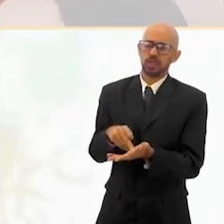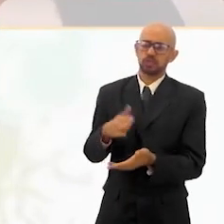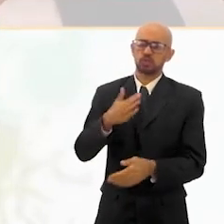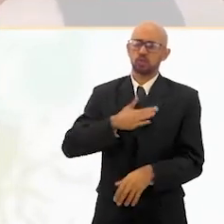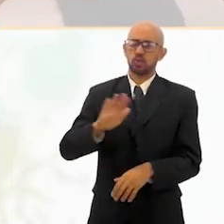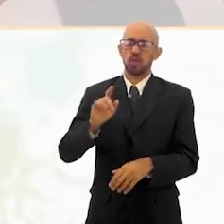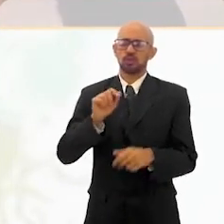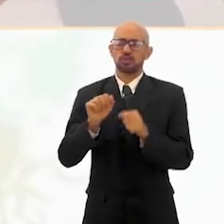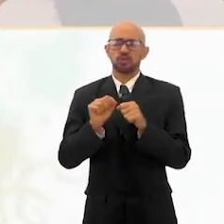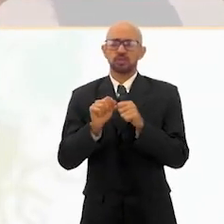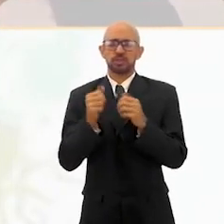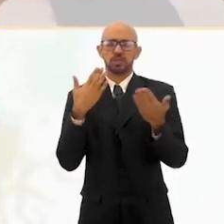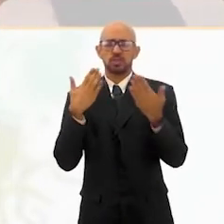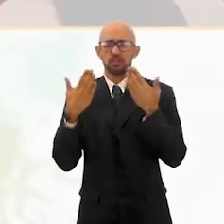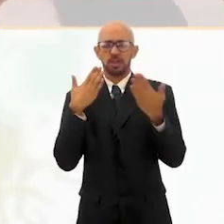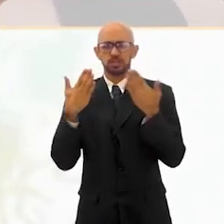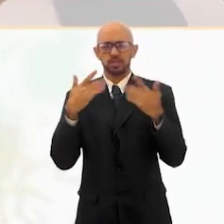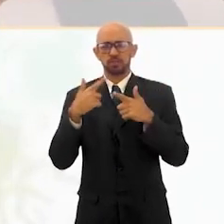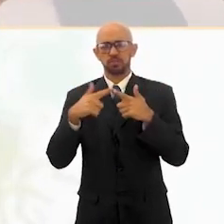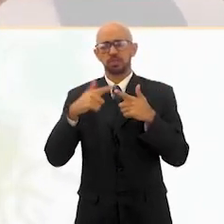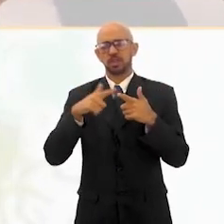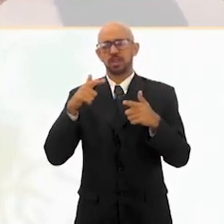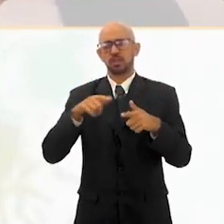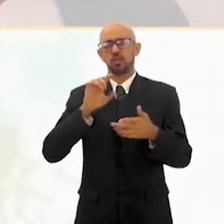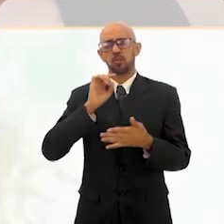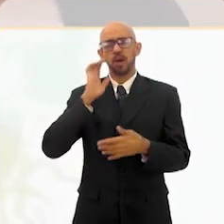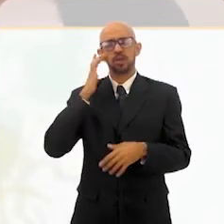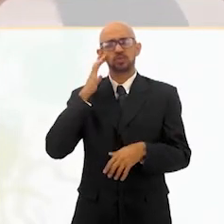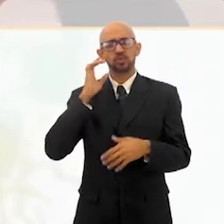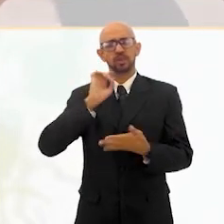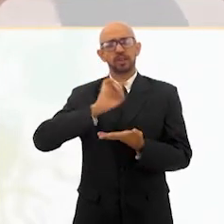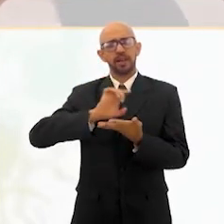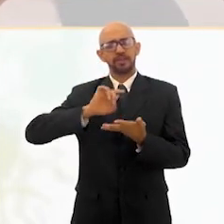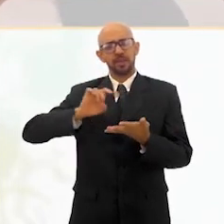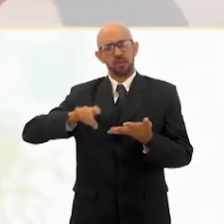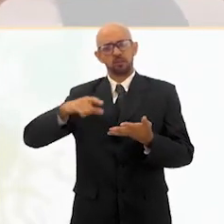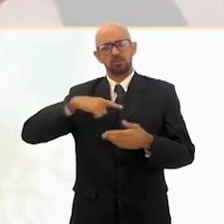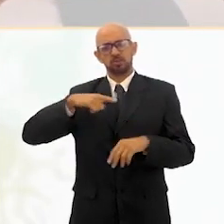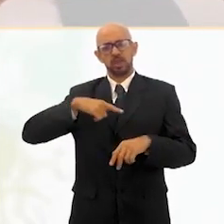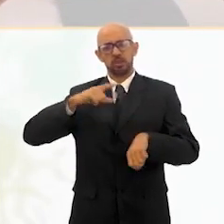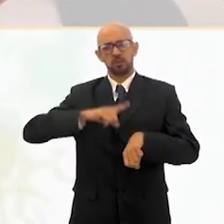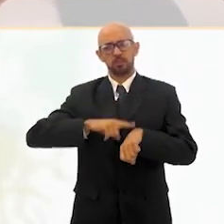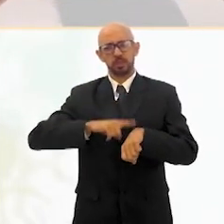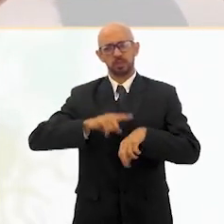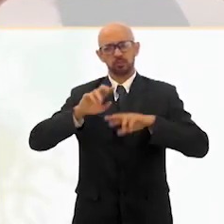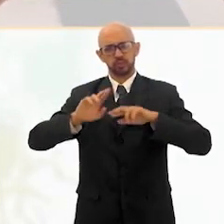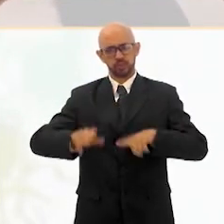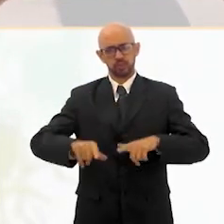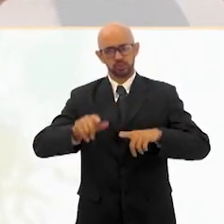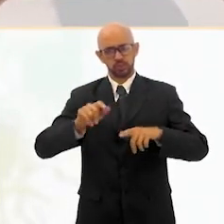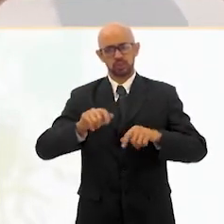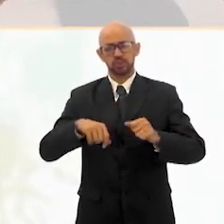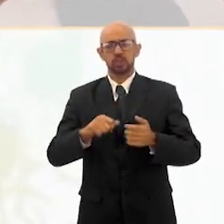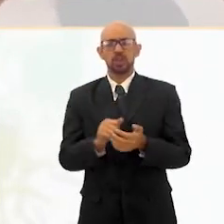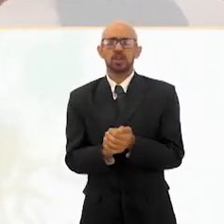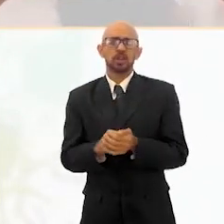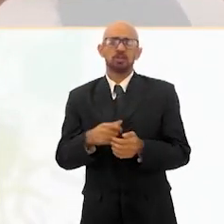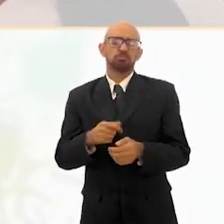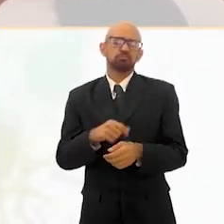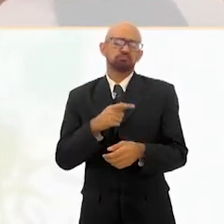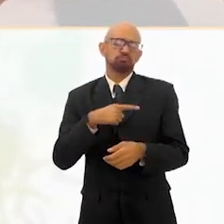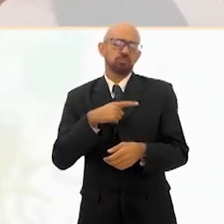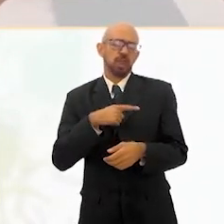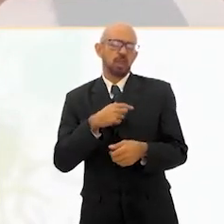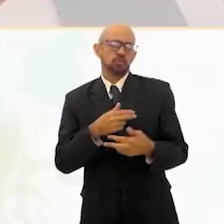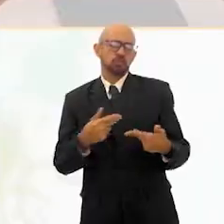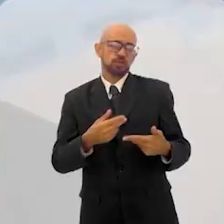eu não gosto muito de fazer comparações, né? Porque eu acho que cada fase é uma fase, cada espaço temporal vai ter suas vantagens